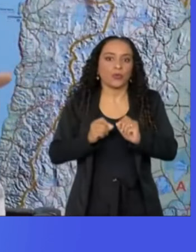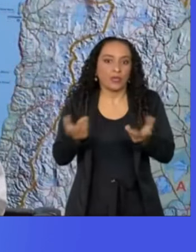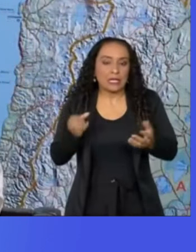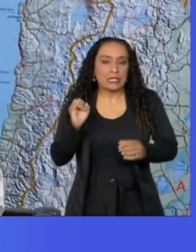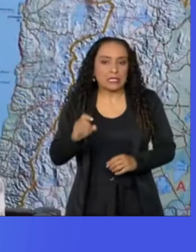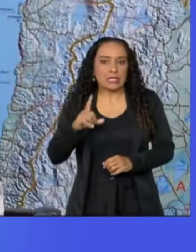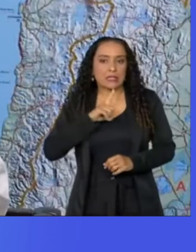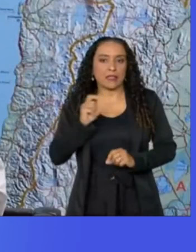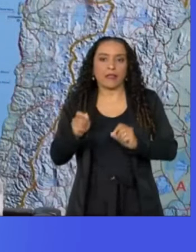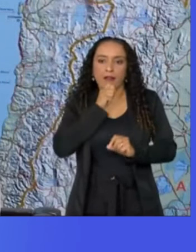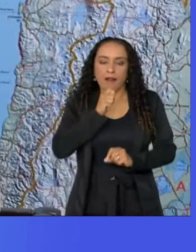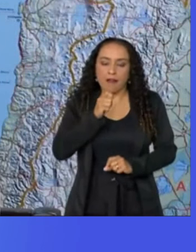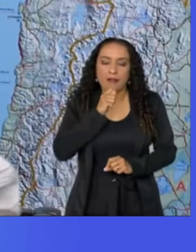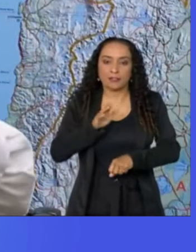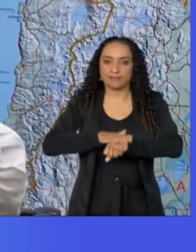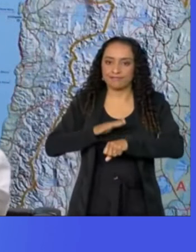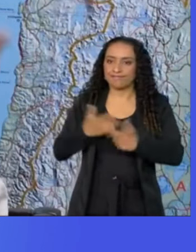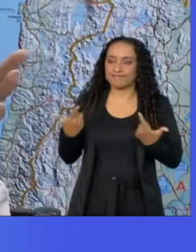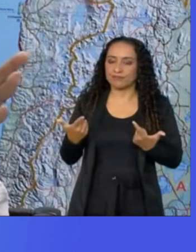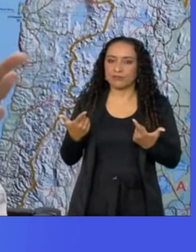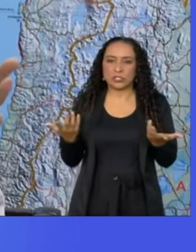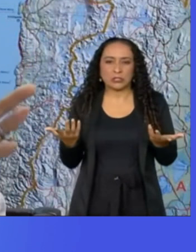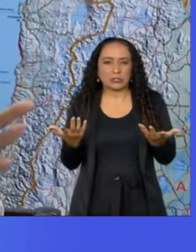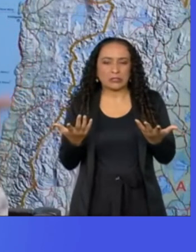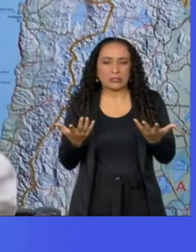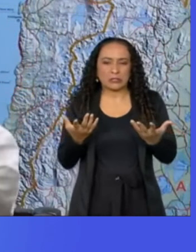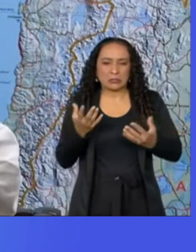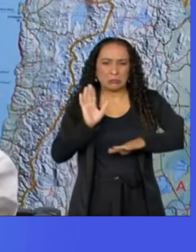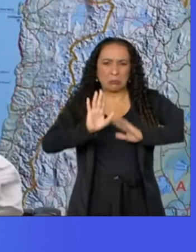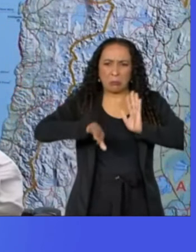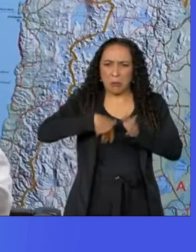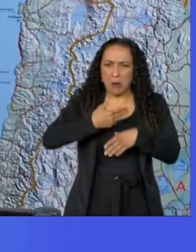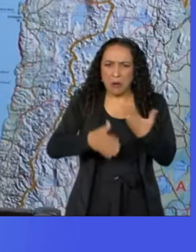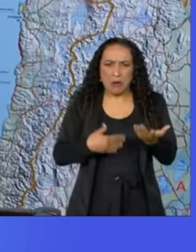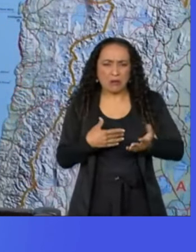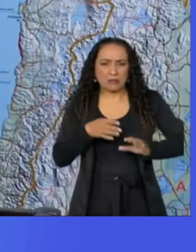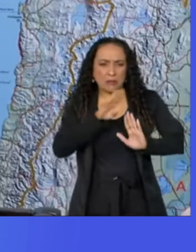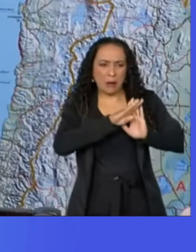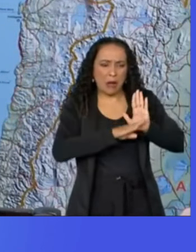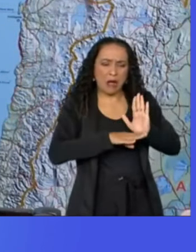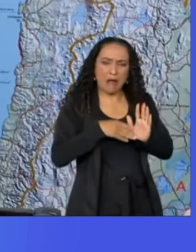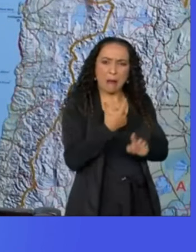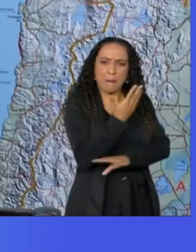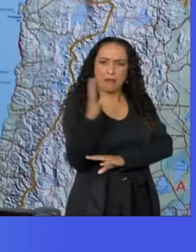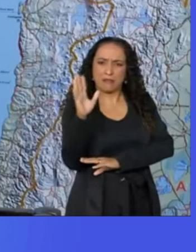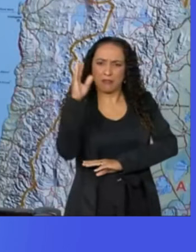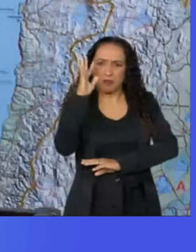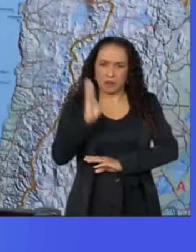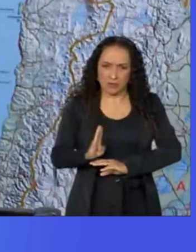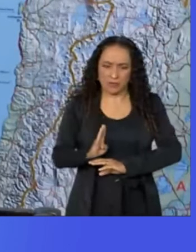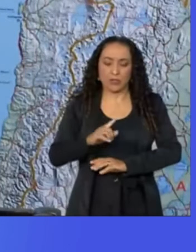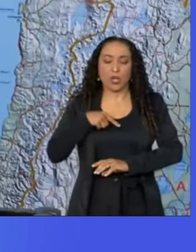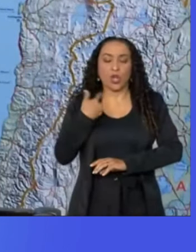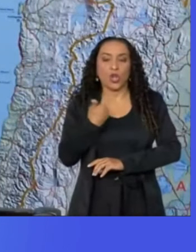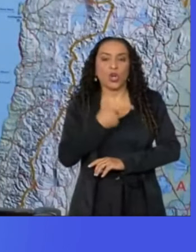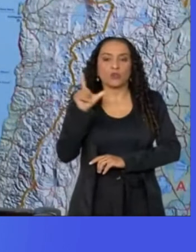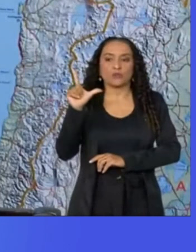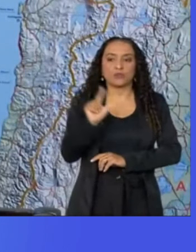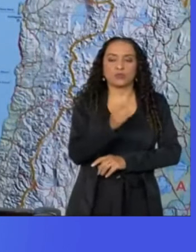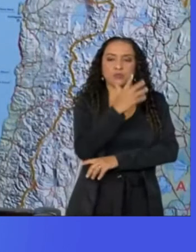tivéssemos ainda numa situação de completo desmonte da agenda ambiental brasileira nós reduzimos